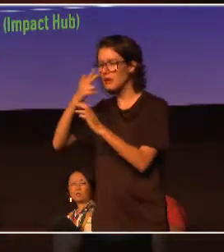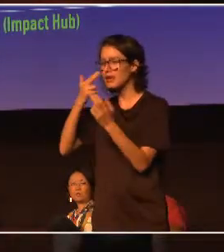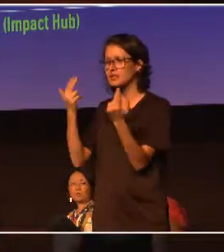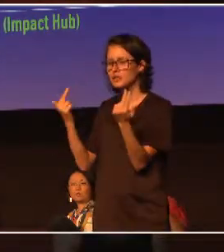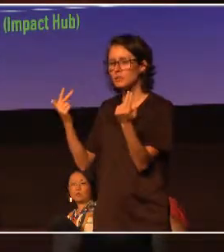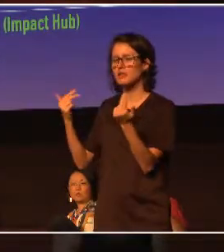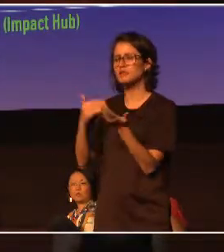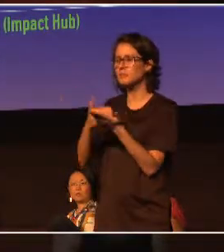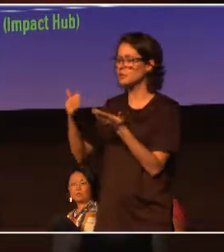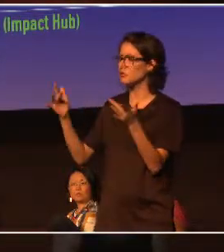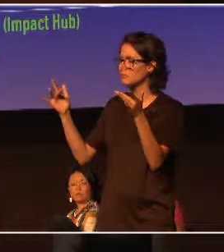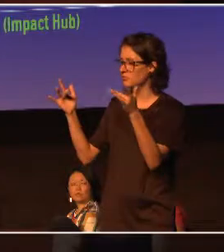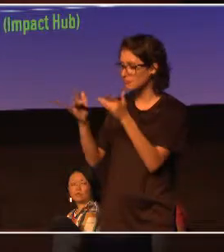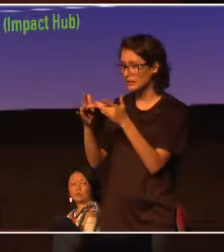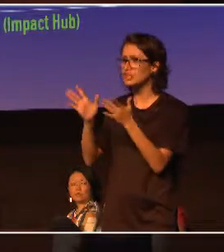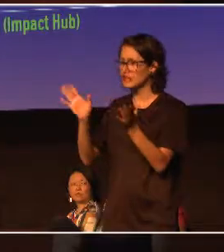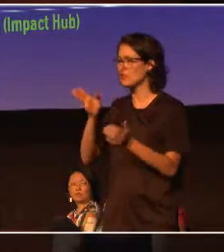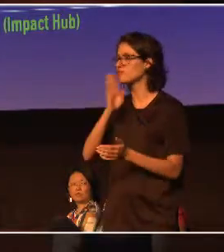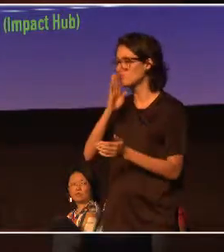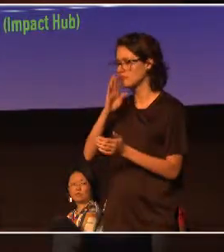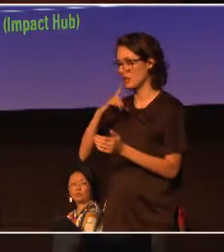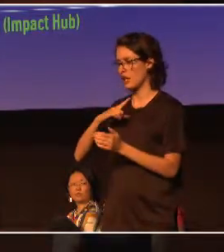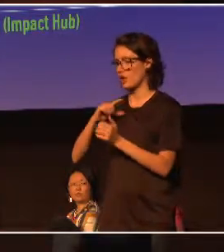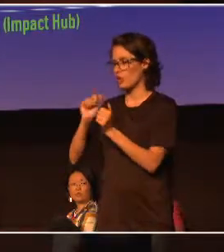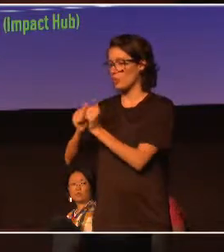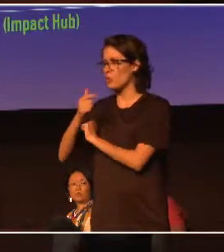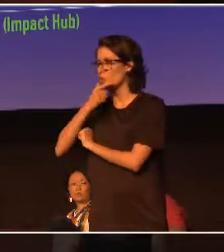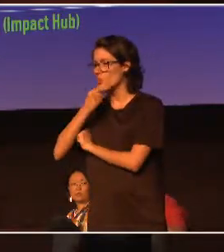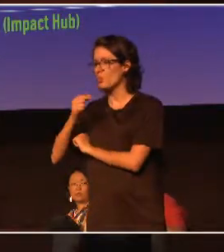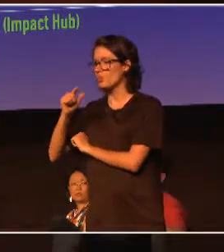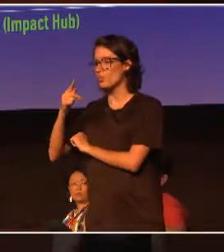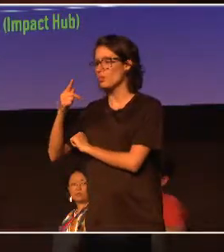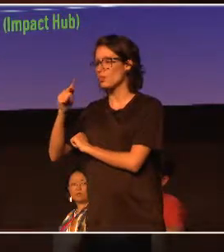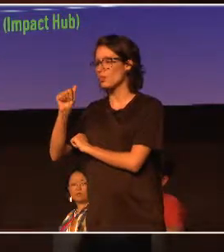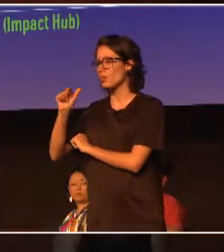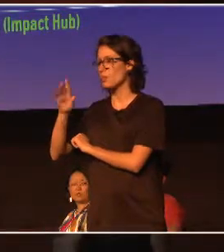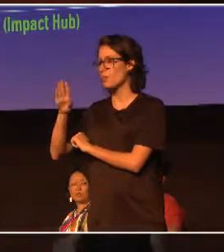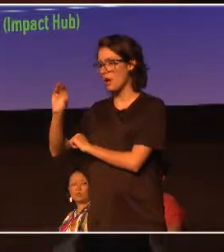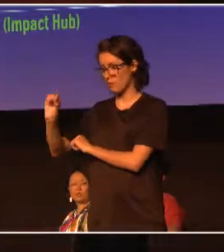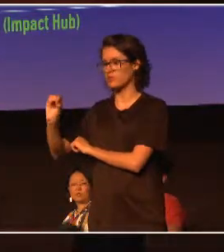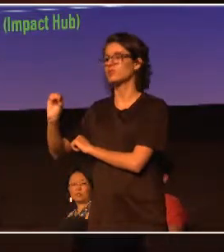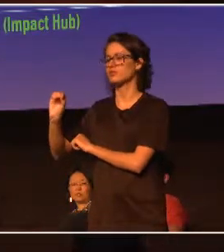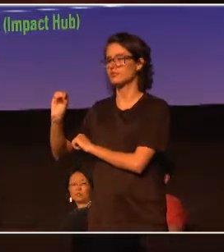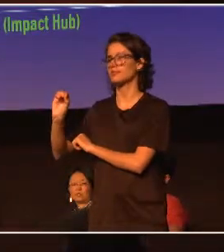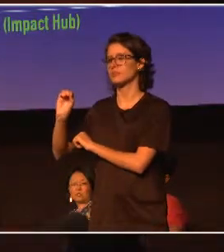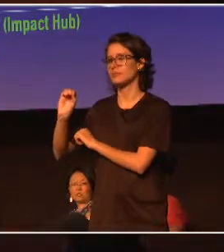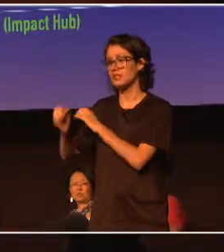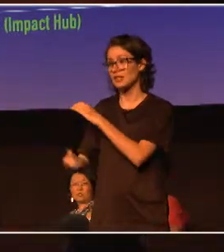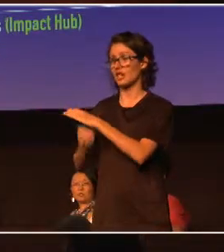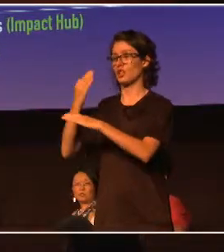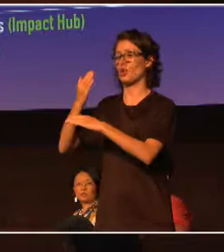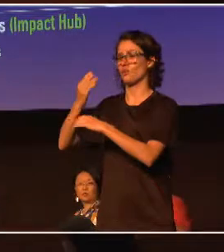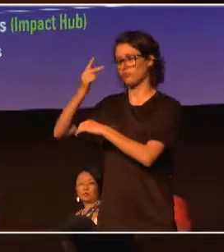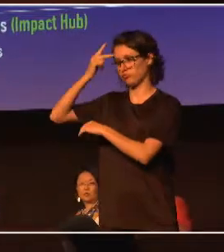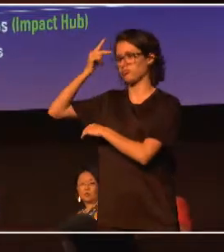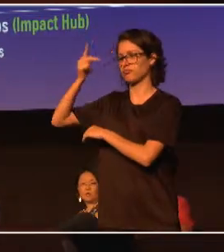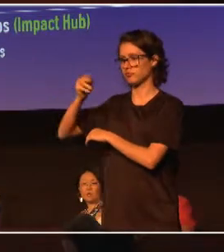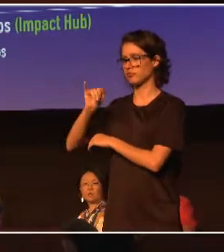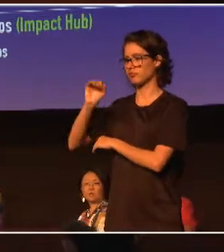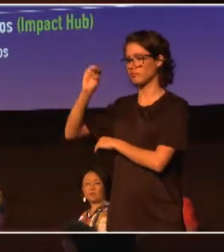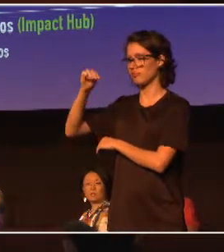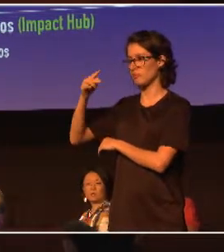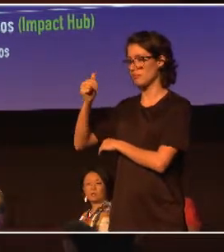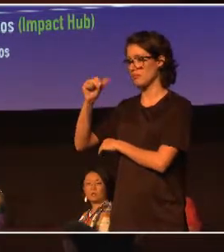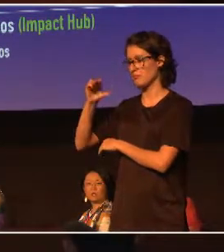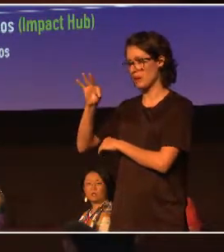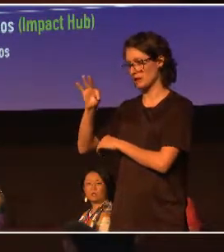começou a conversar, a gente se conhecia, eu e o Pablo, que é um parceiro que fundou comigo o Impact Hub em São Paulo, a